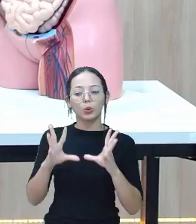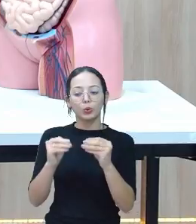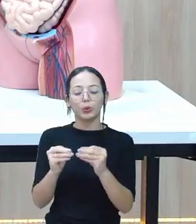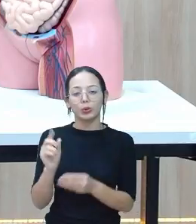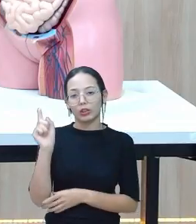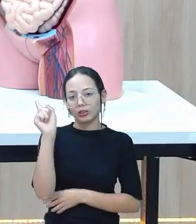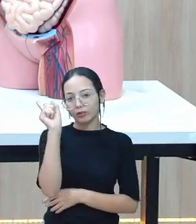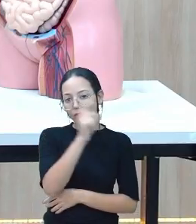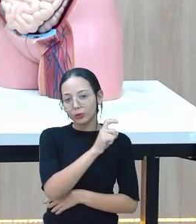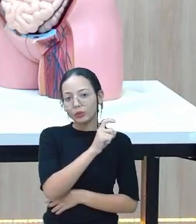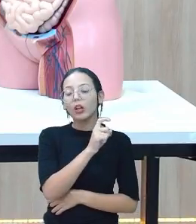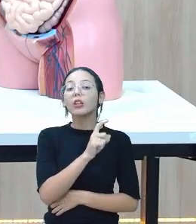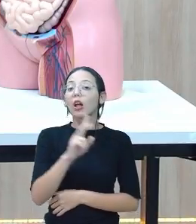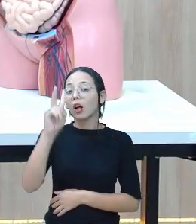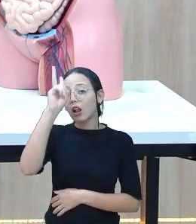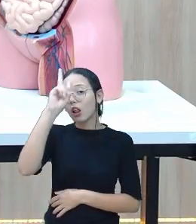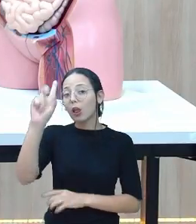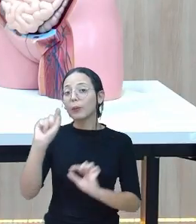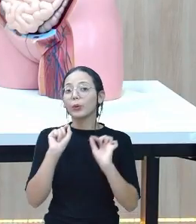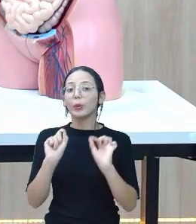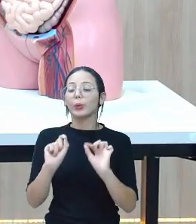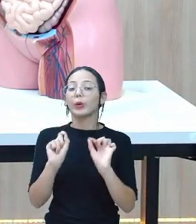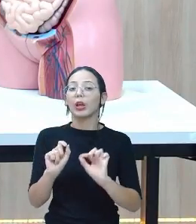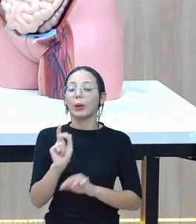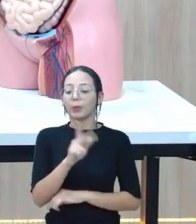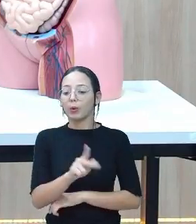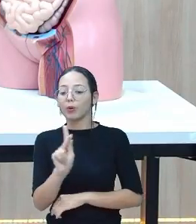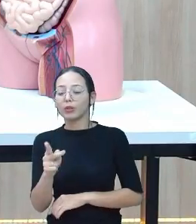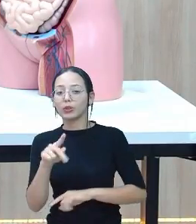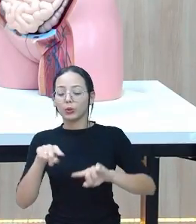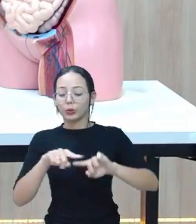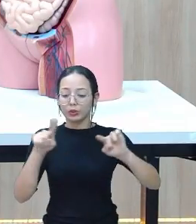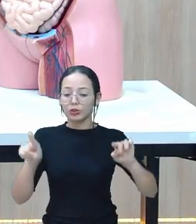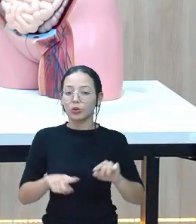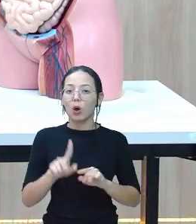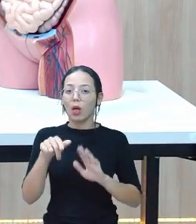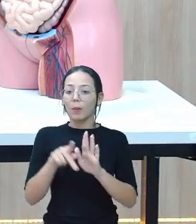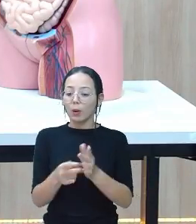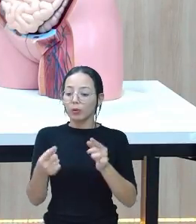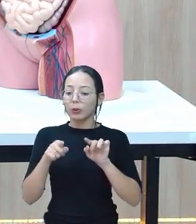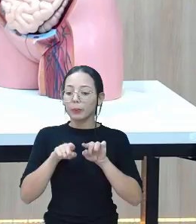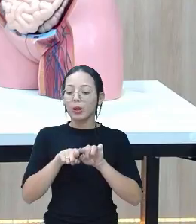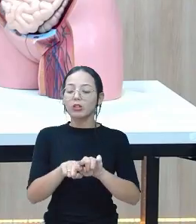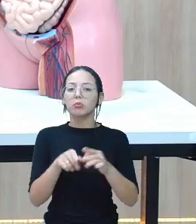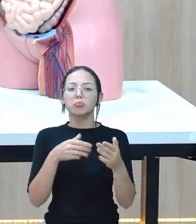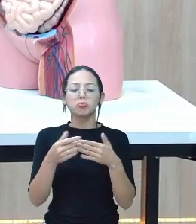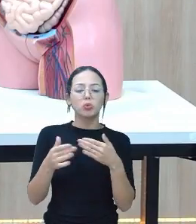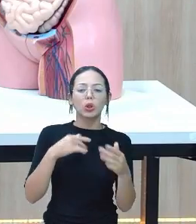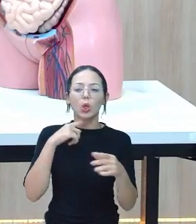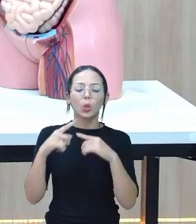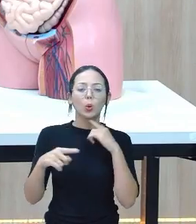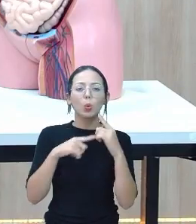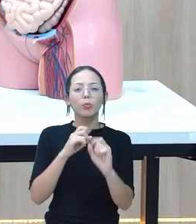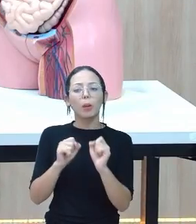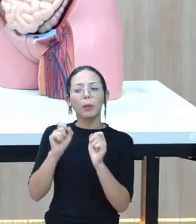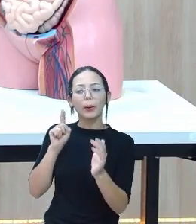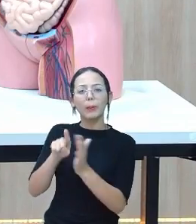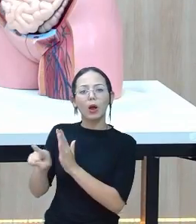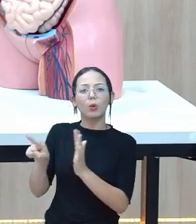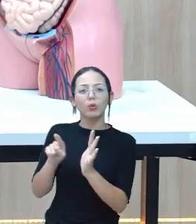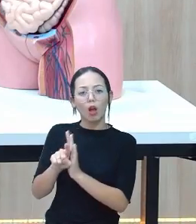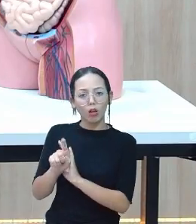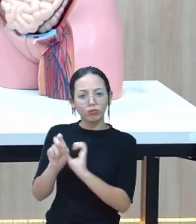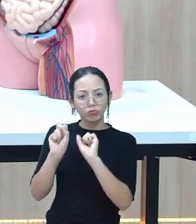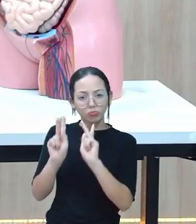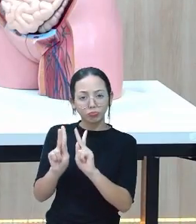dificuldades. Lembrem-se que o professor de vocês da escola é o nosso parceiro também. Qualquer dúvida, entre em contato com